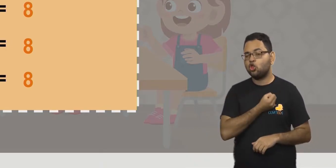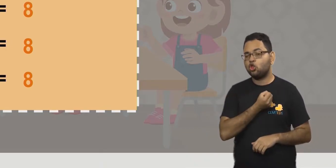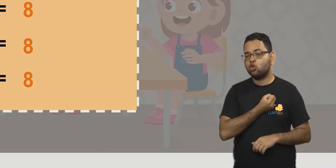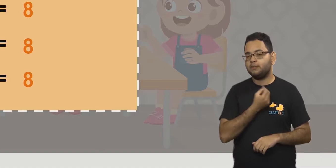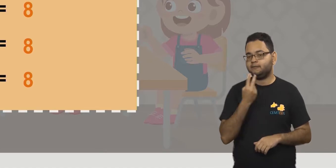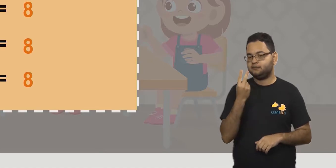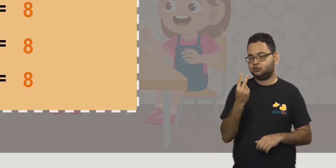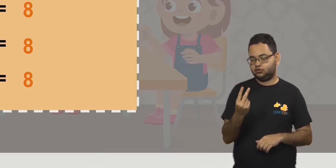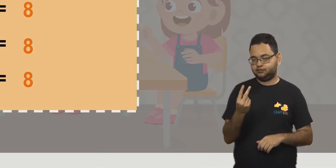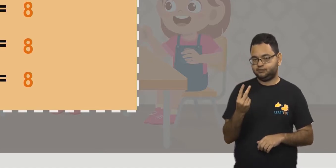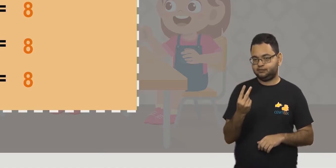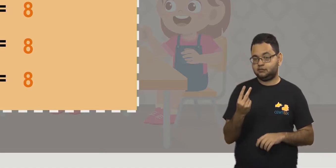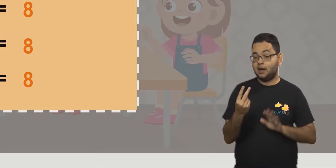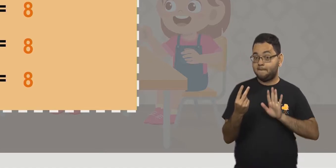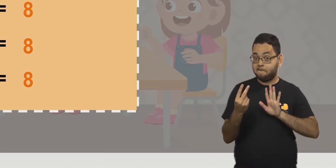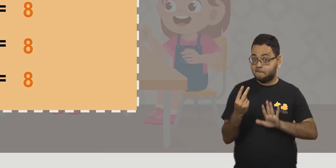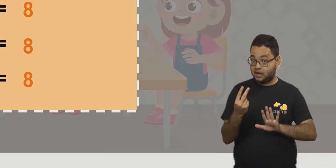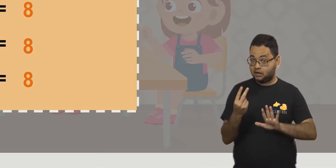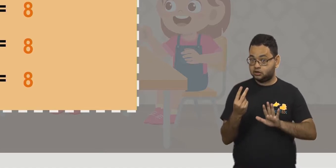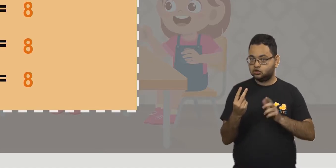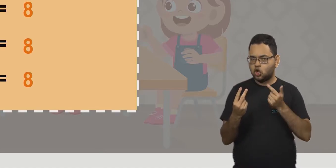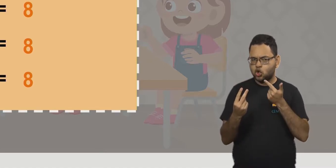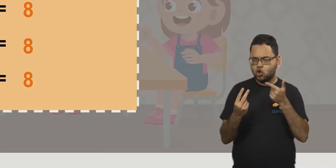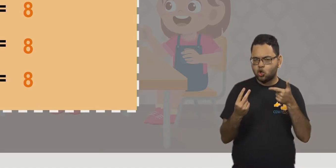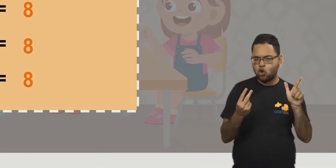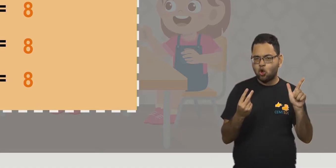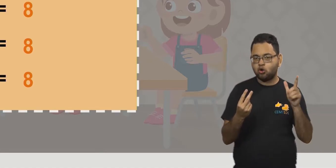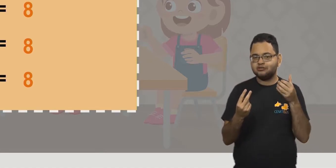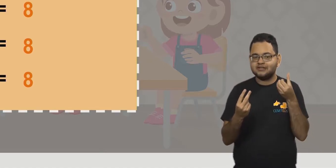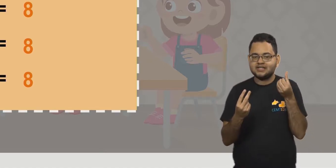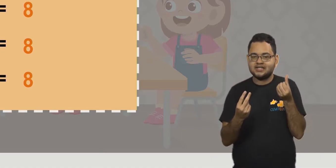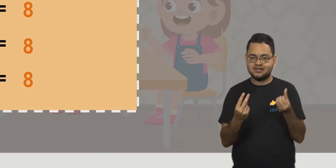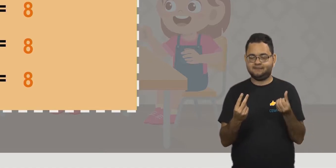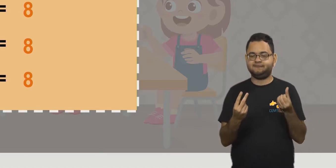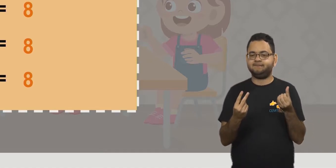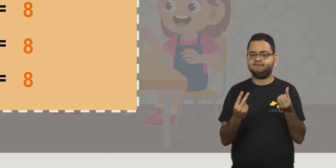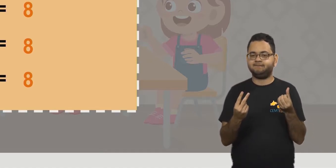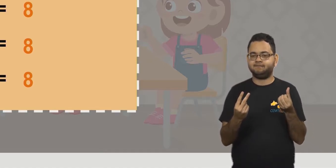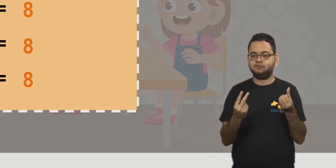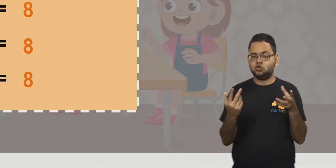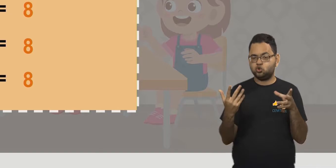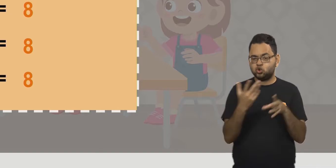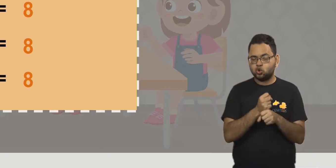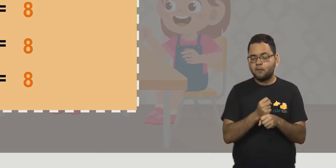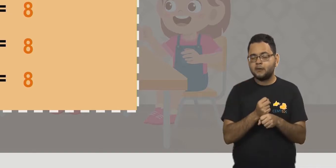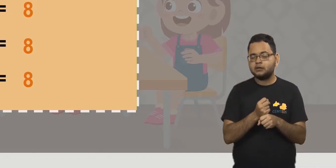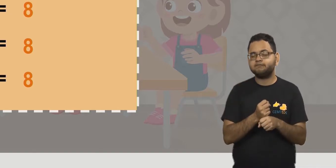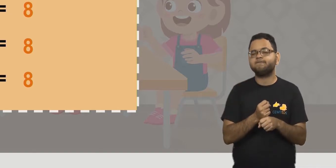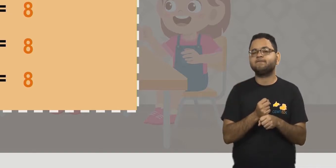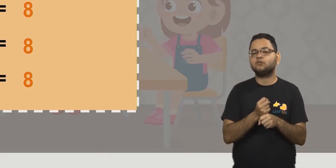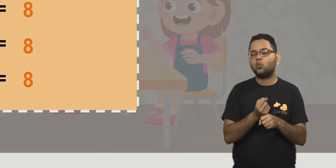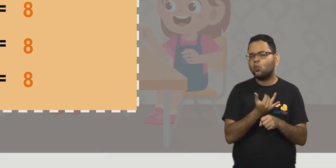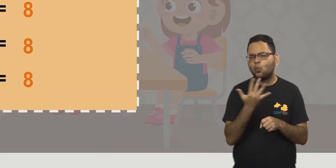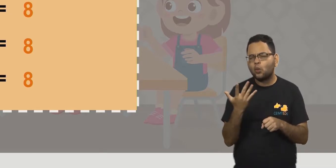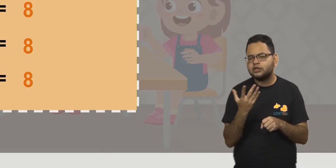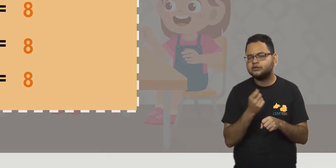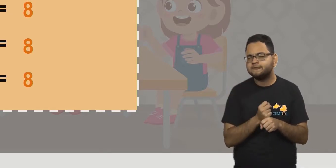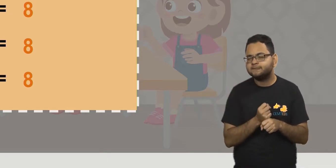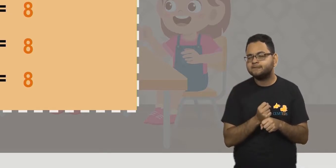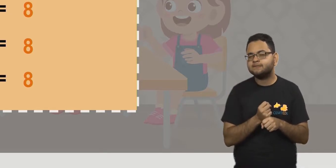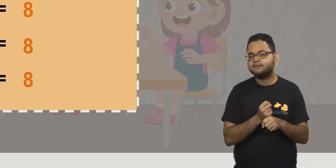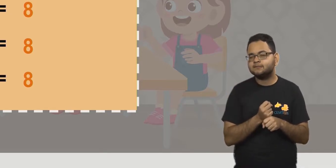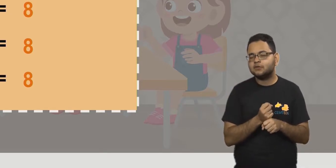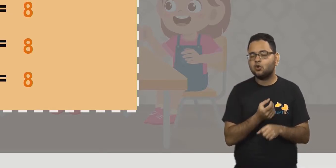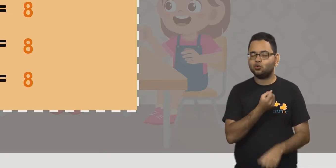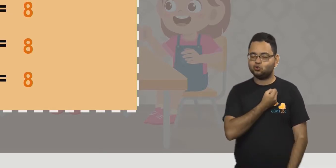jogo um dado e ele caiu número 2 mas o número seja outros tô tomando os